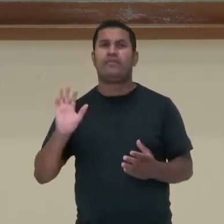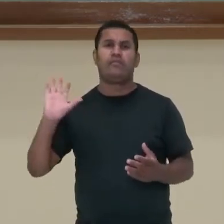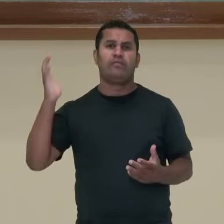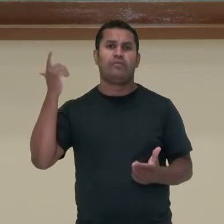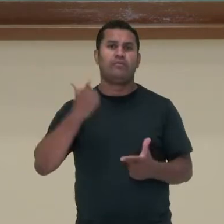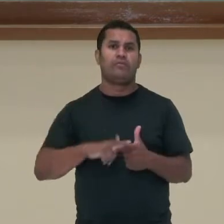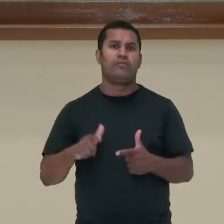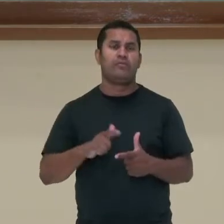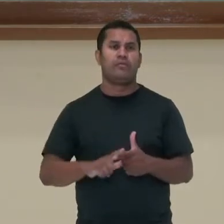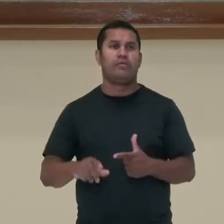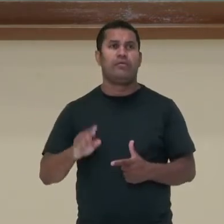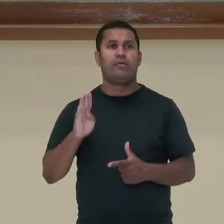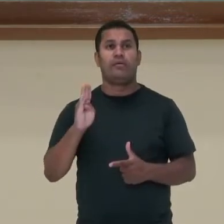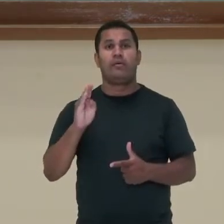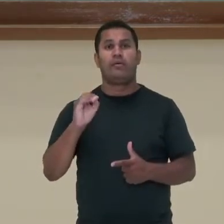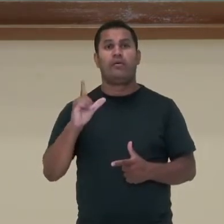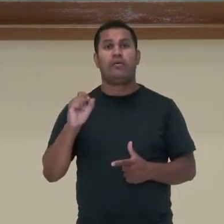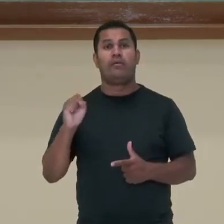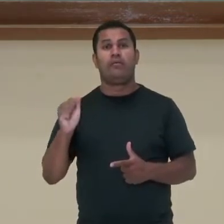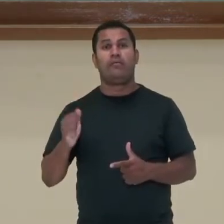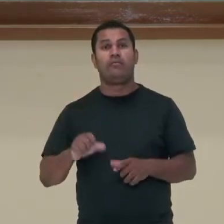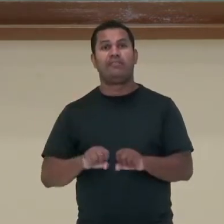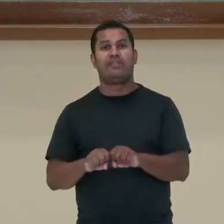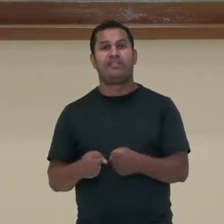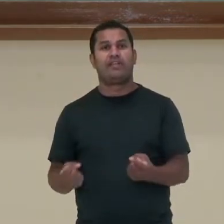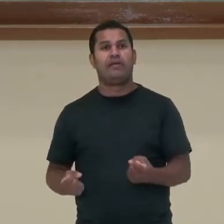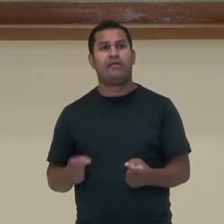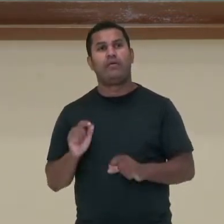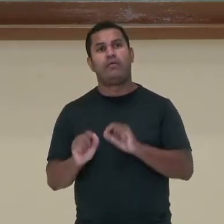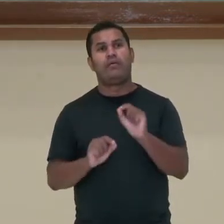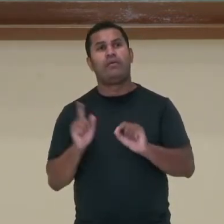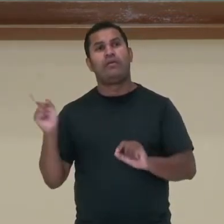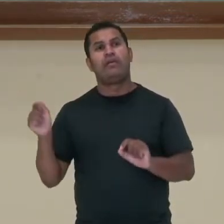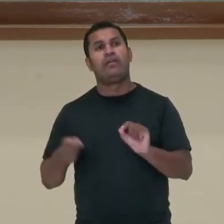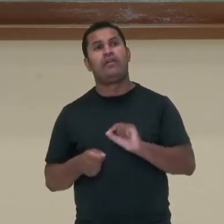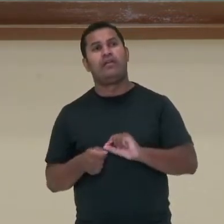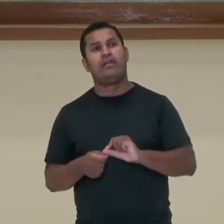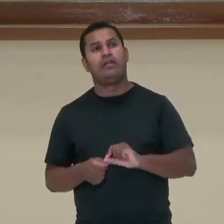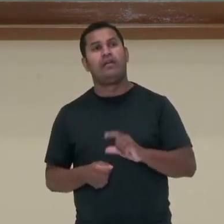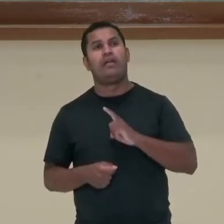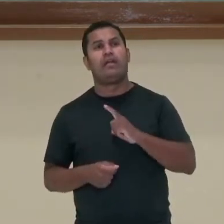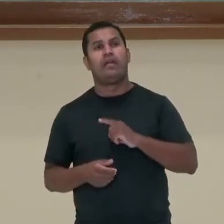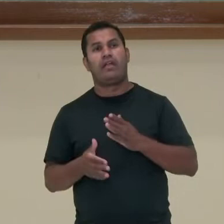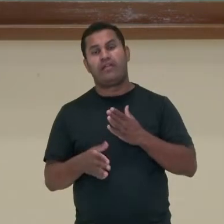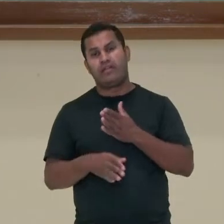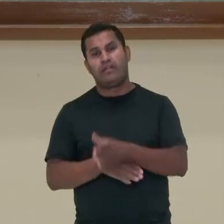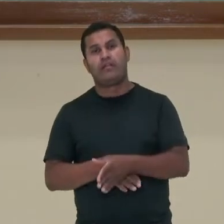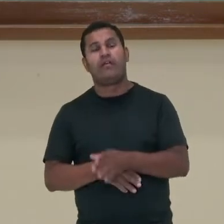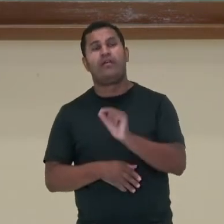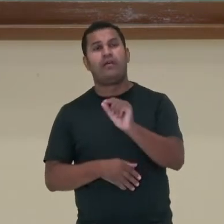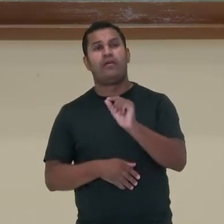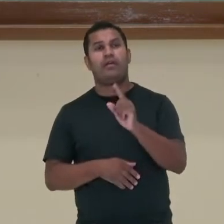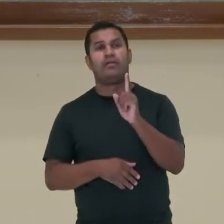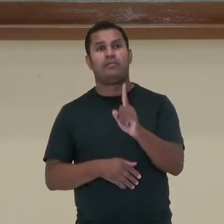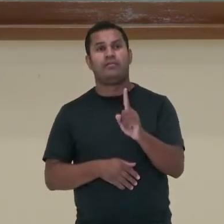Bolsa quebra, ele está desempregado. O que ele tem na mão? A pintura. Ele tem amor, ele fala: eu vou entrar de cara. Daí ele vai ter